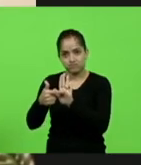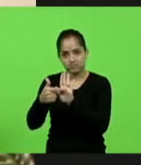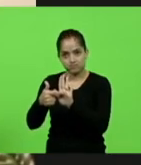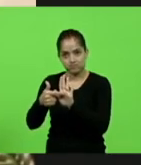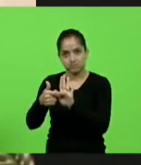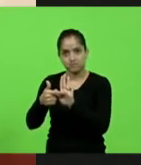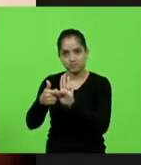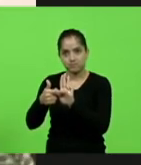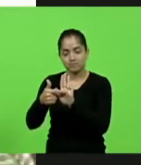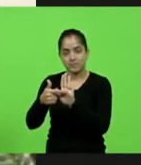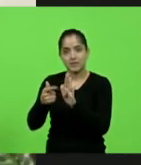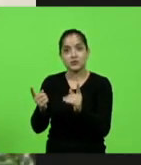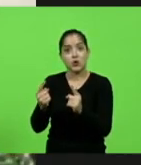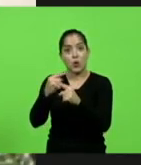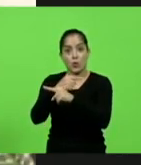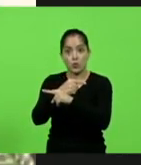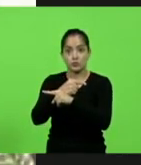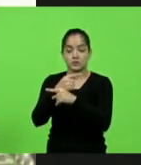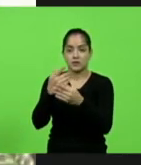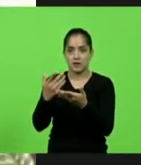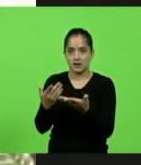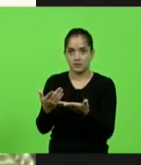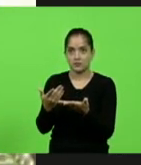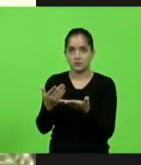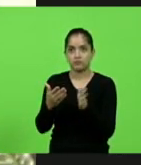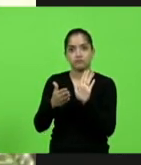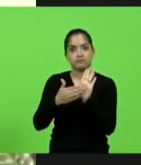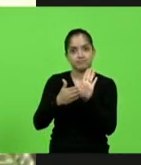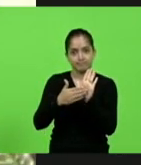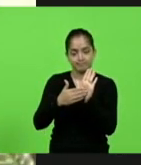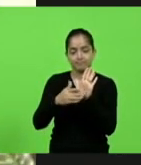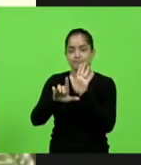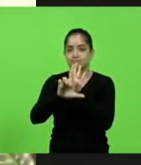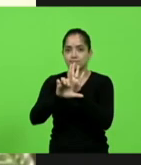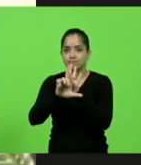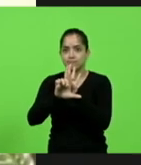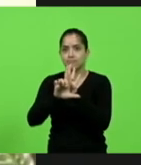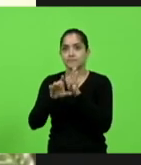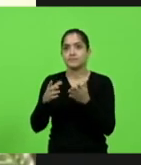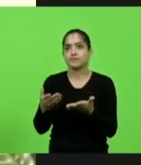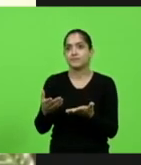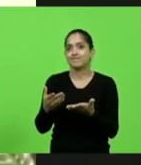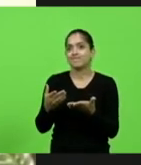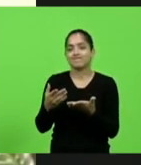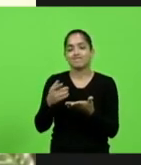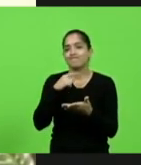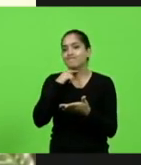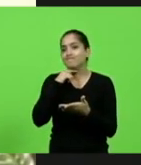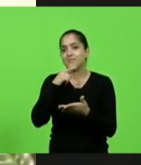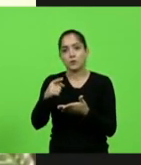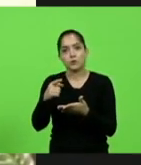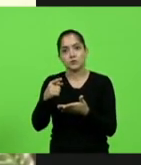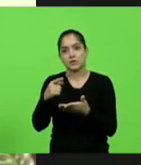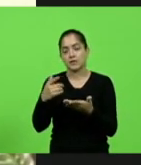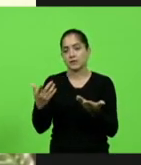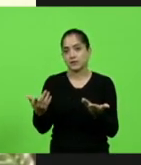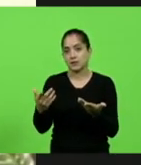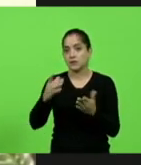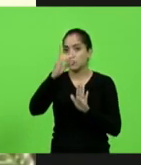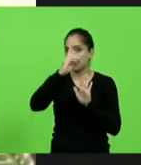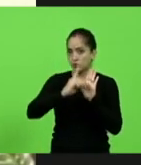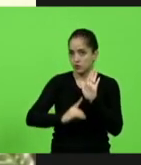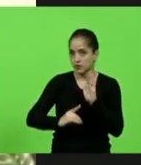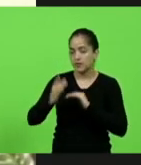contrário senso de alguns propositores da lei, né, ele não funciona, né? Então, o direito da criança de ter